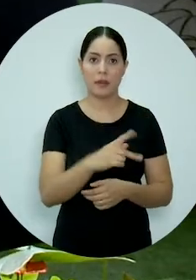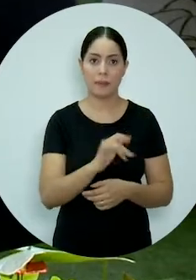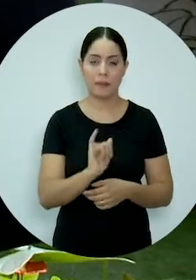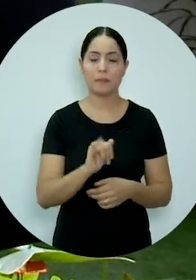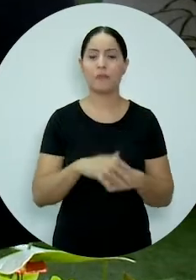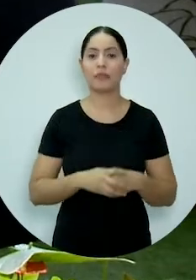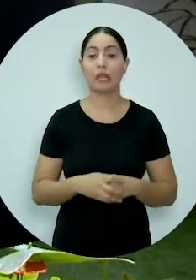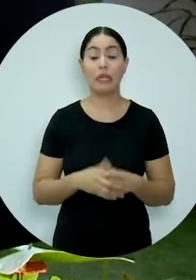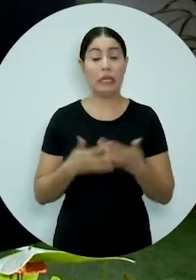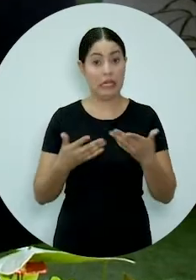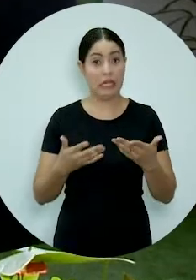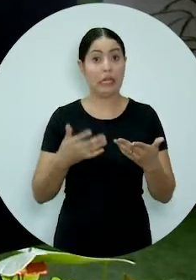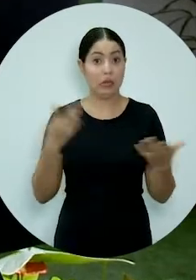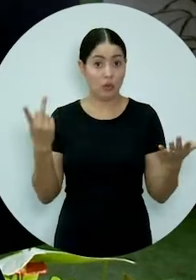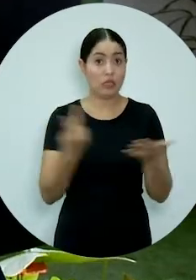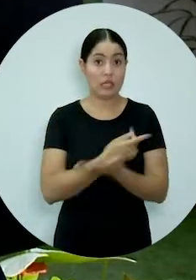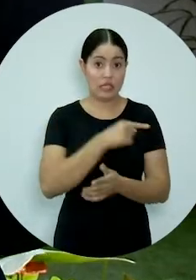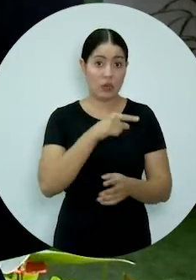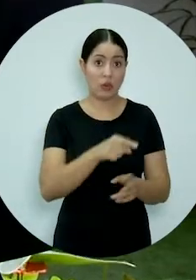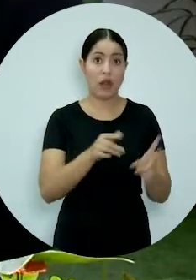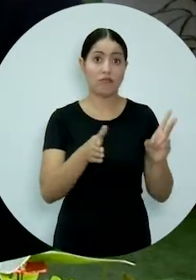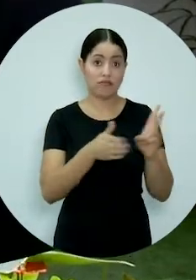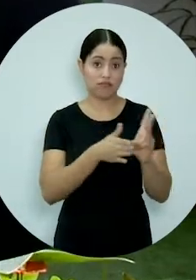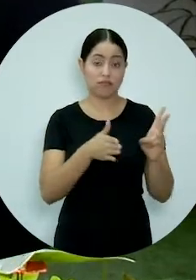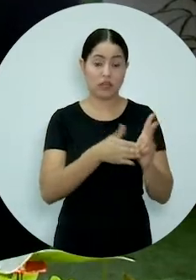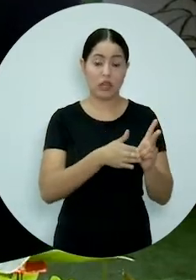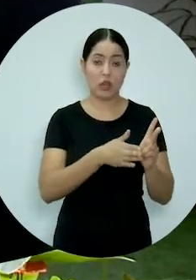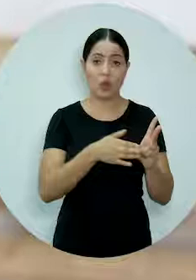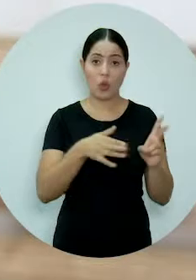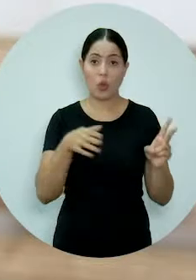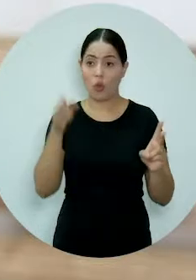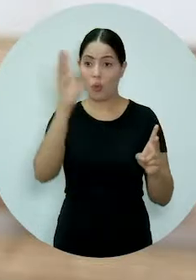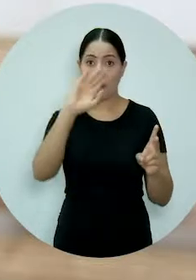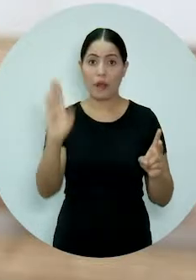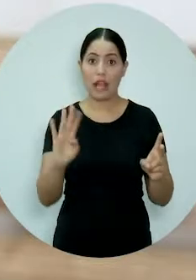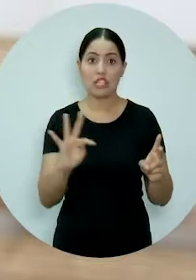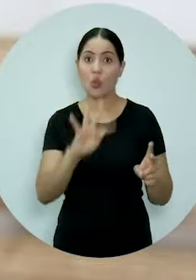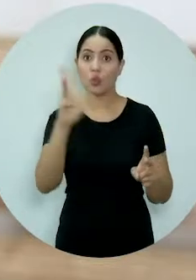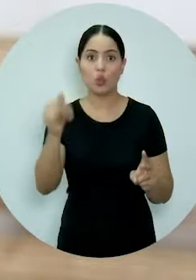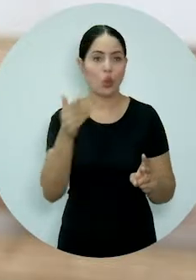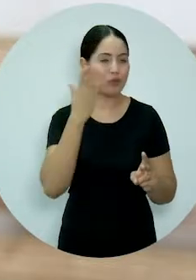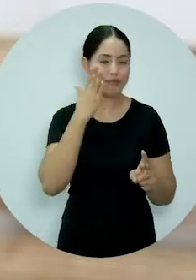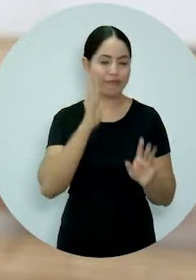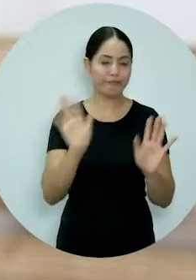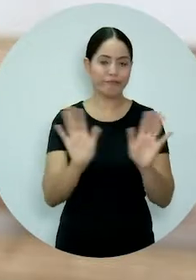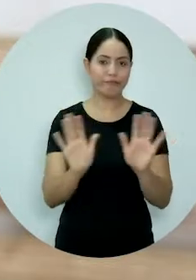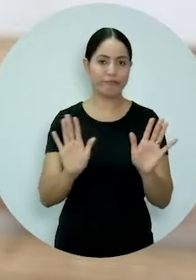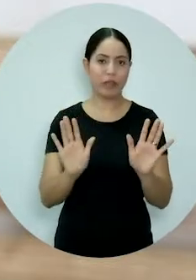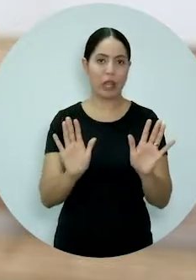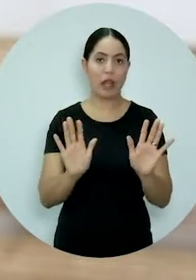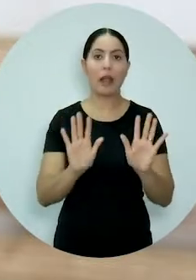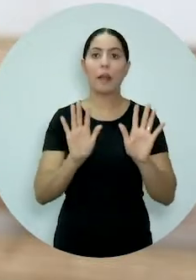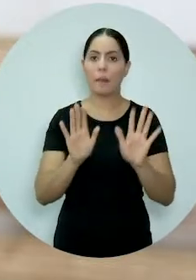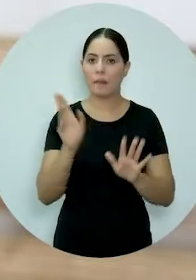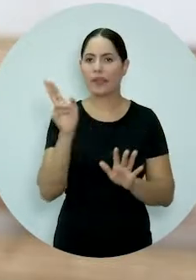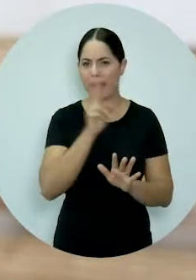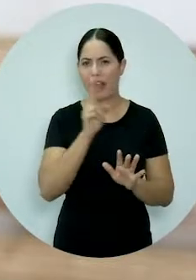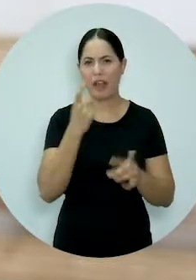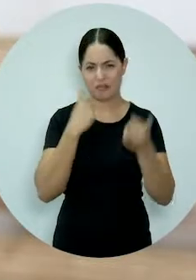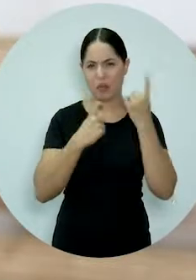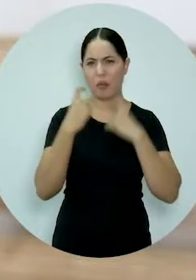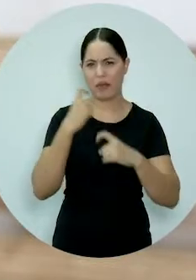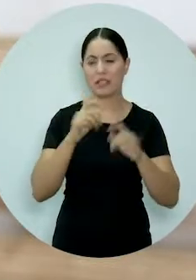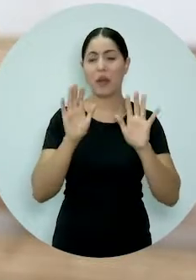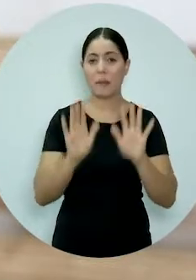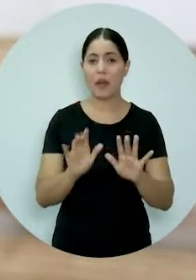outro fato, né? A notícia nos chegou, né, ao país todo com tonalidades muito